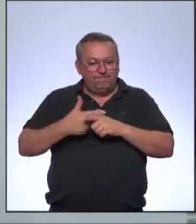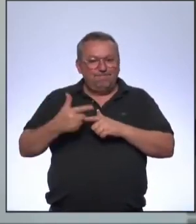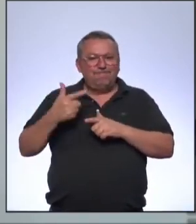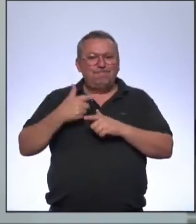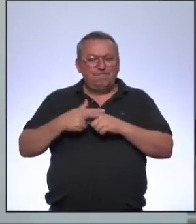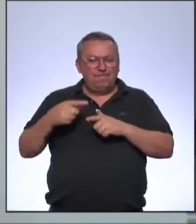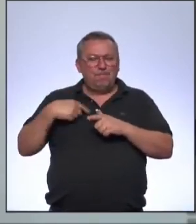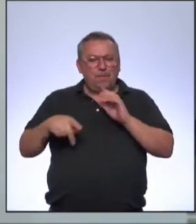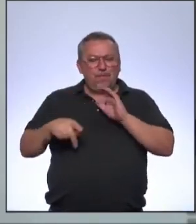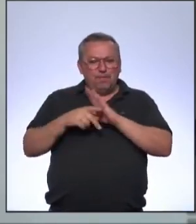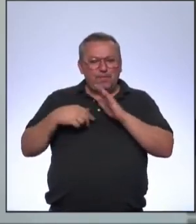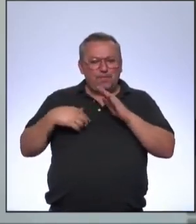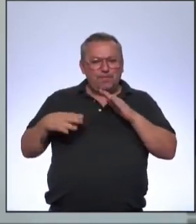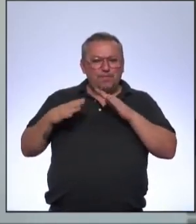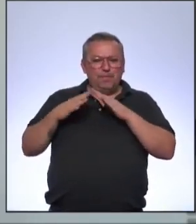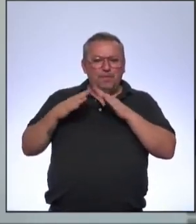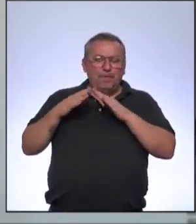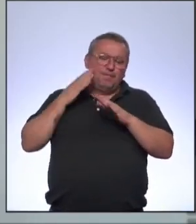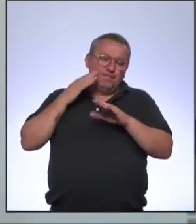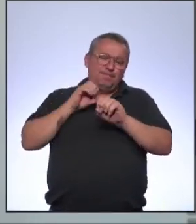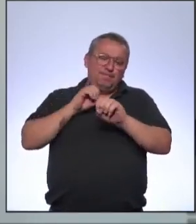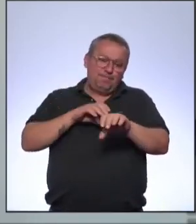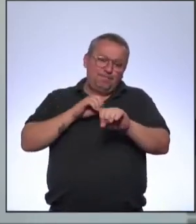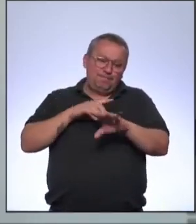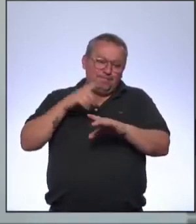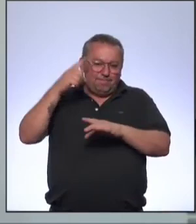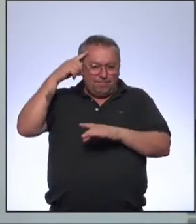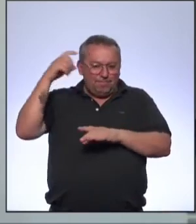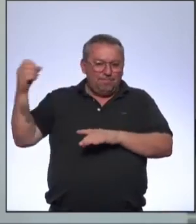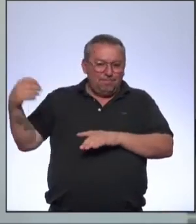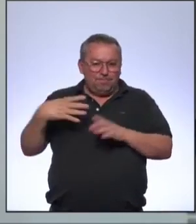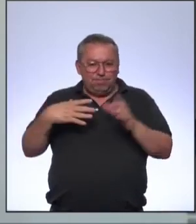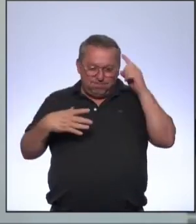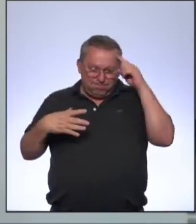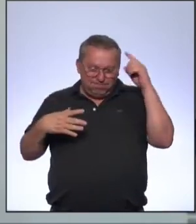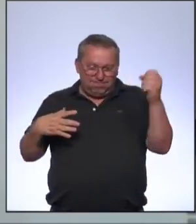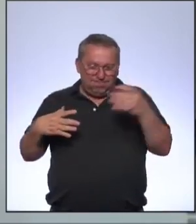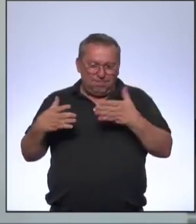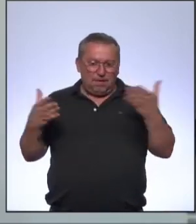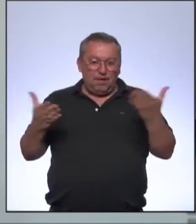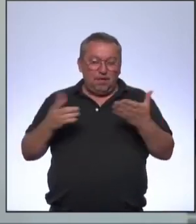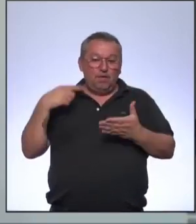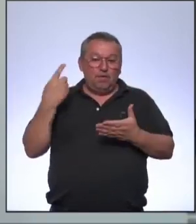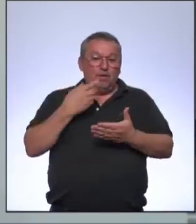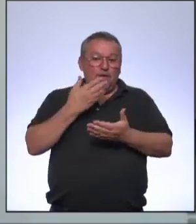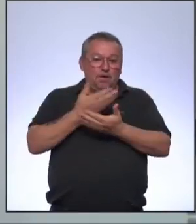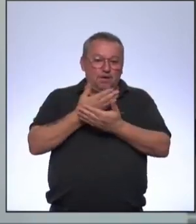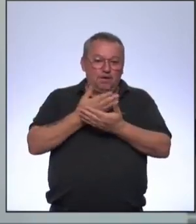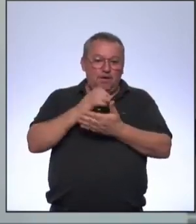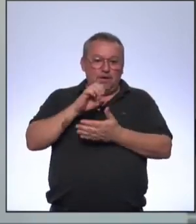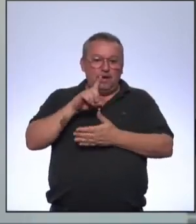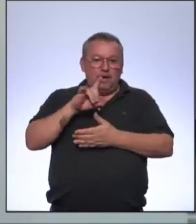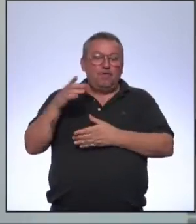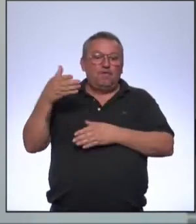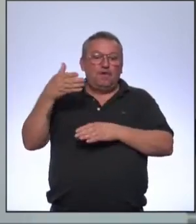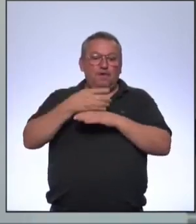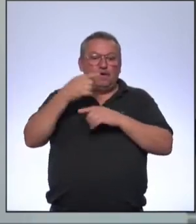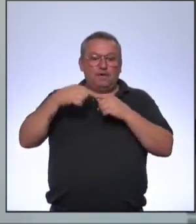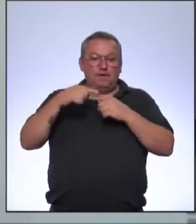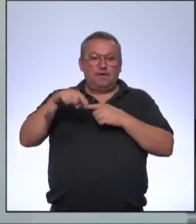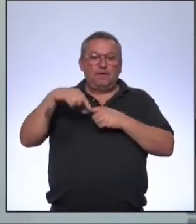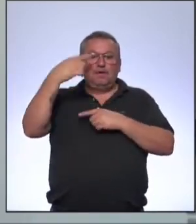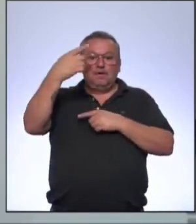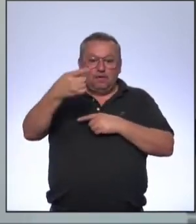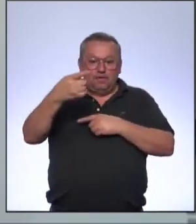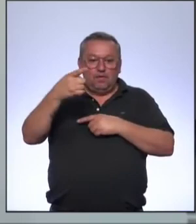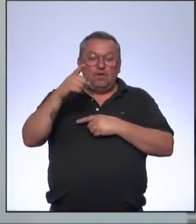É, vocês sabem que educação é isso, é reinventar. Então, a nossa aula de hoje, o professor Ed virá na próxima semana já